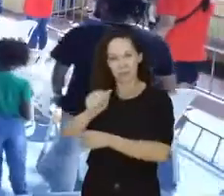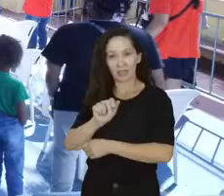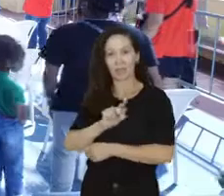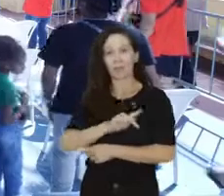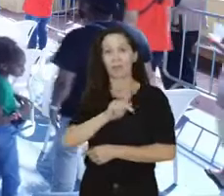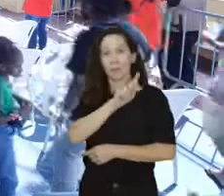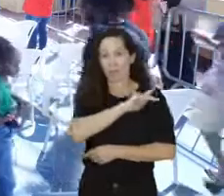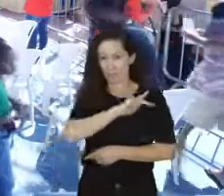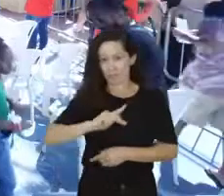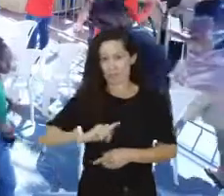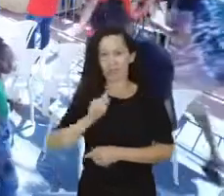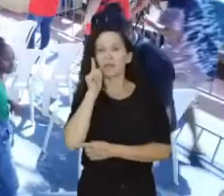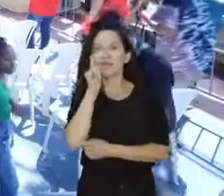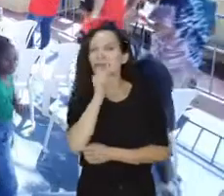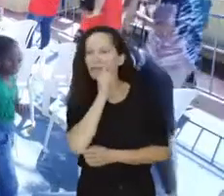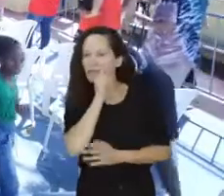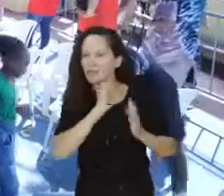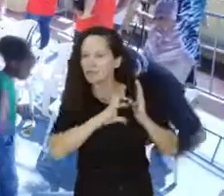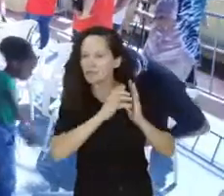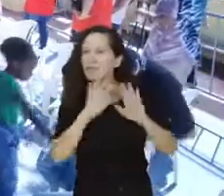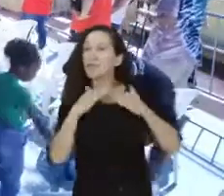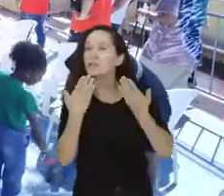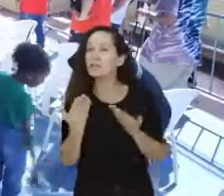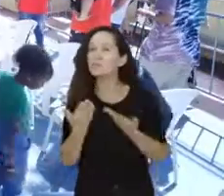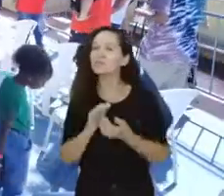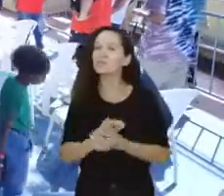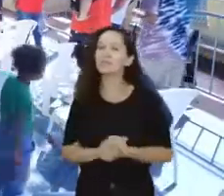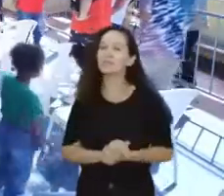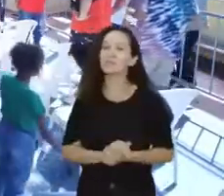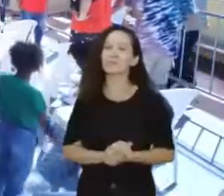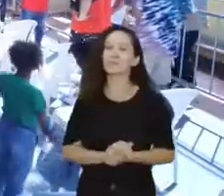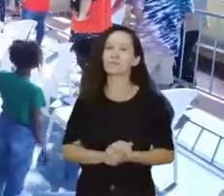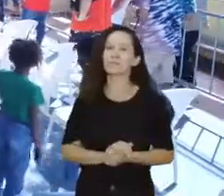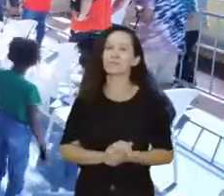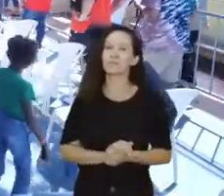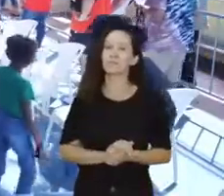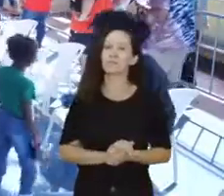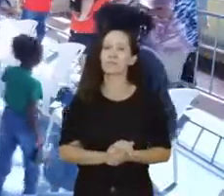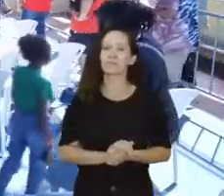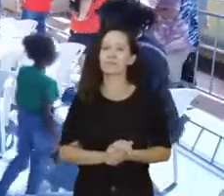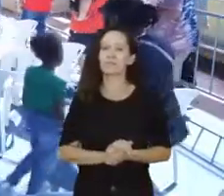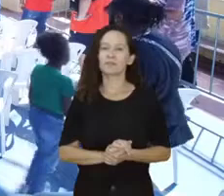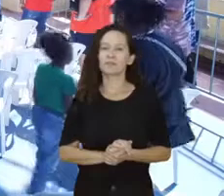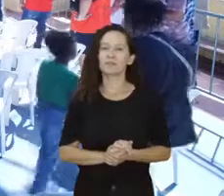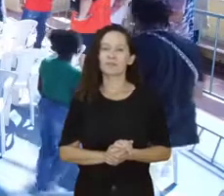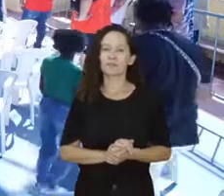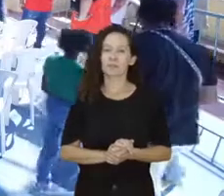Cadê aqui, ó? E manda, ó.